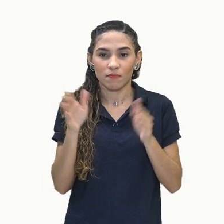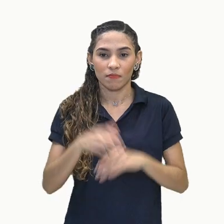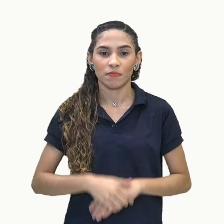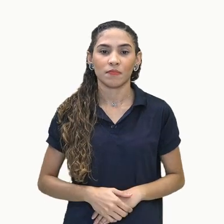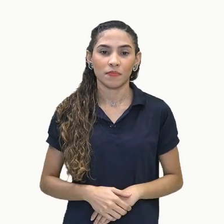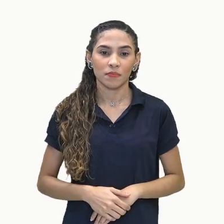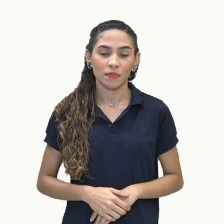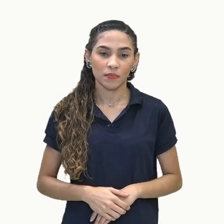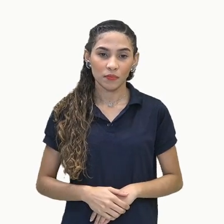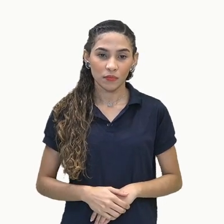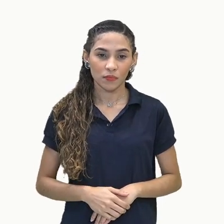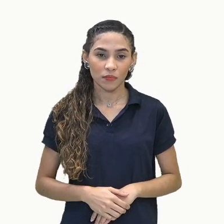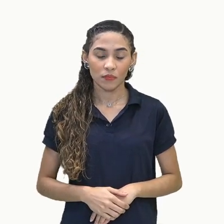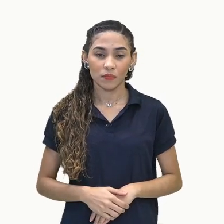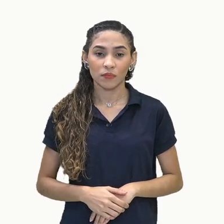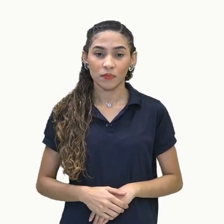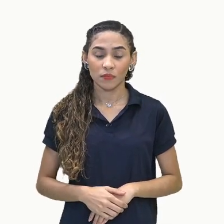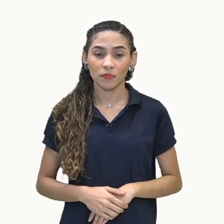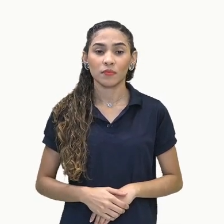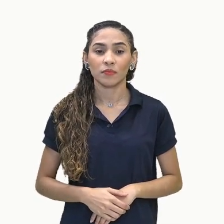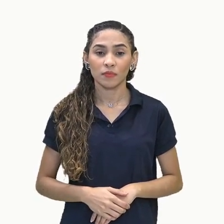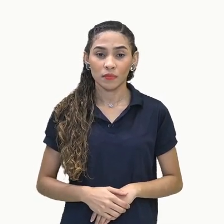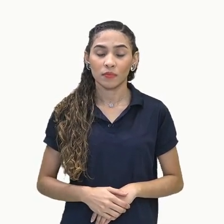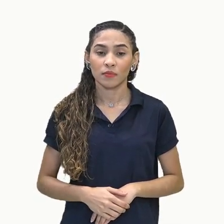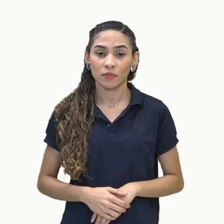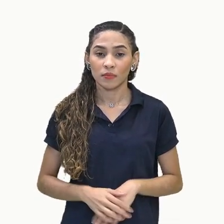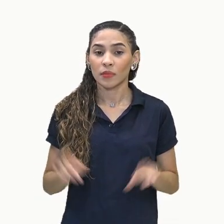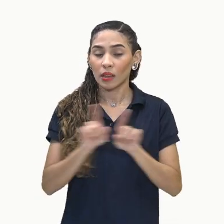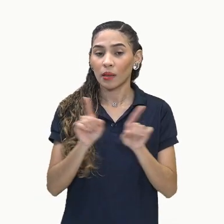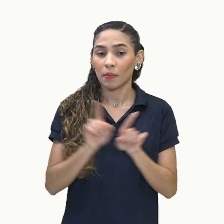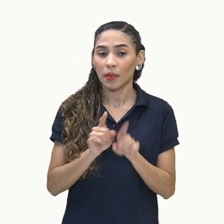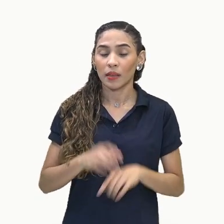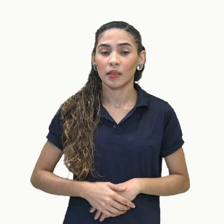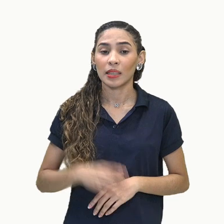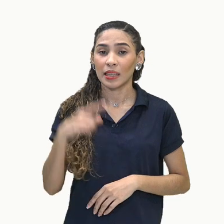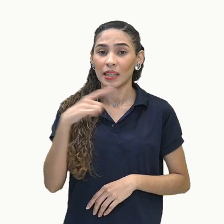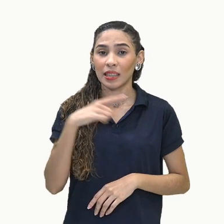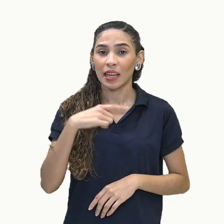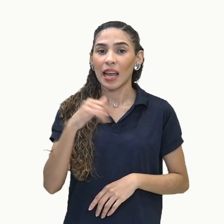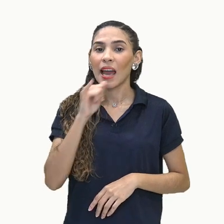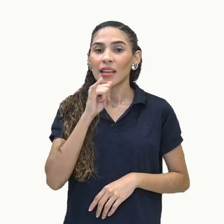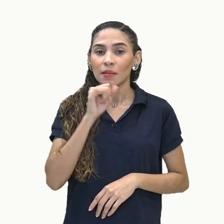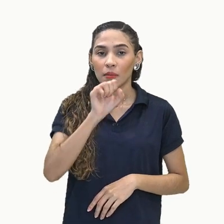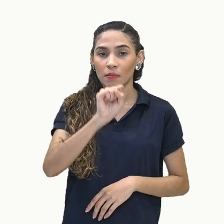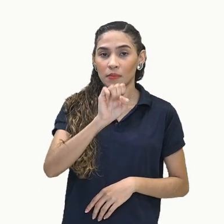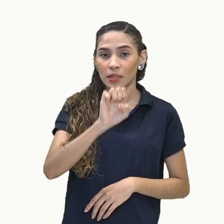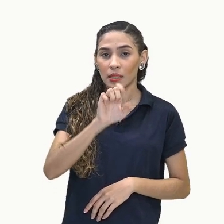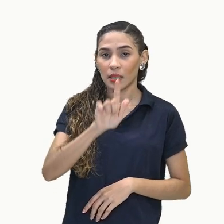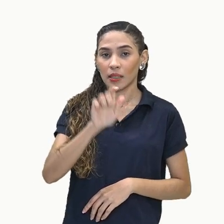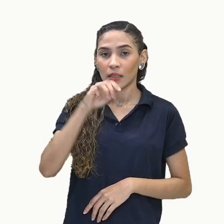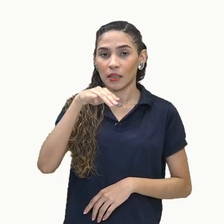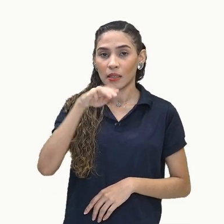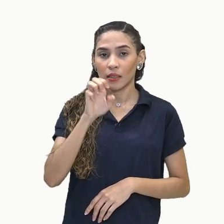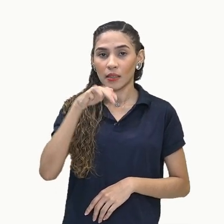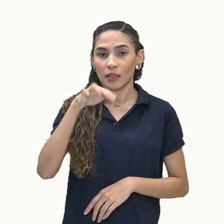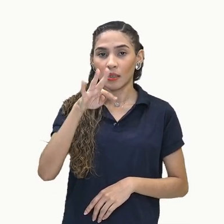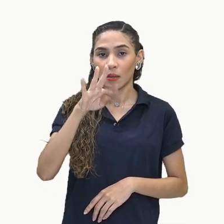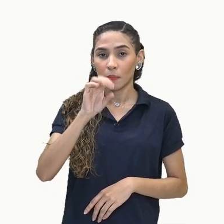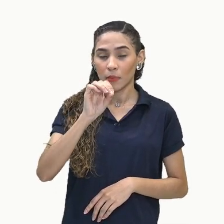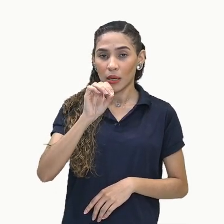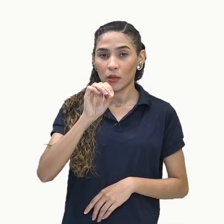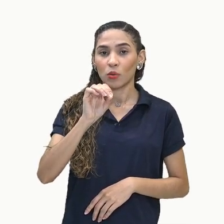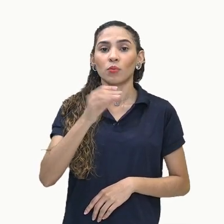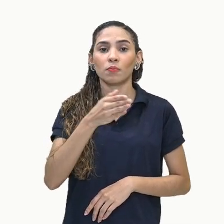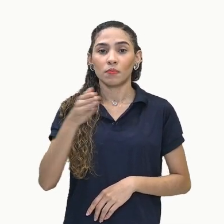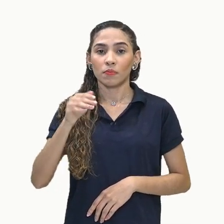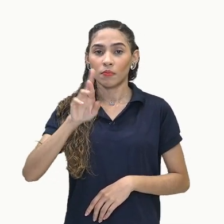bom? E compostas por segmentos de reta. O que significa